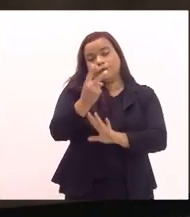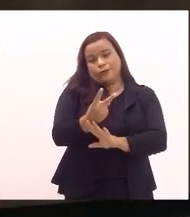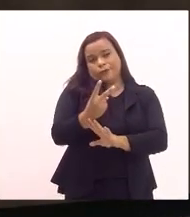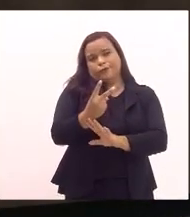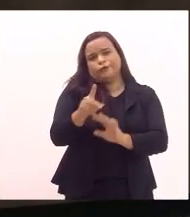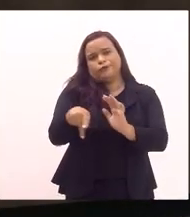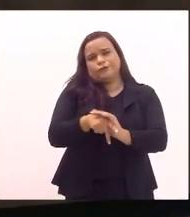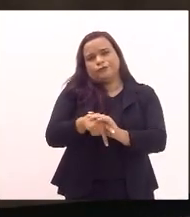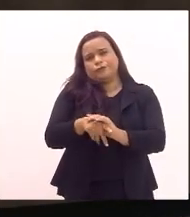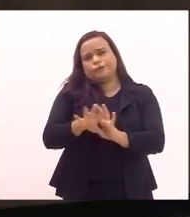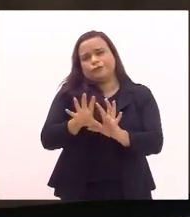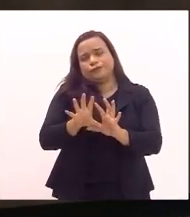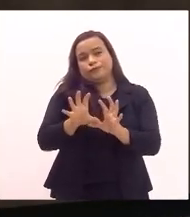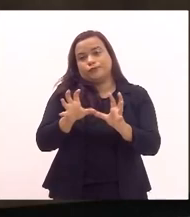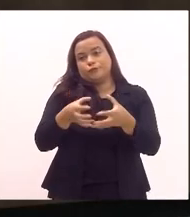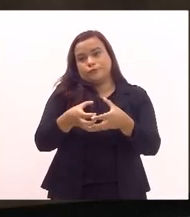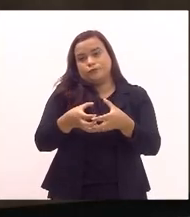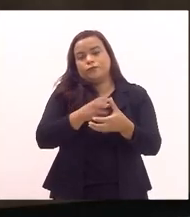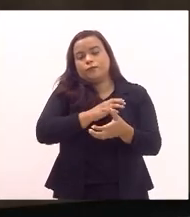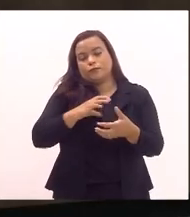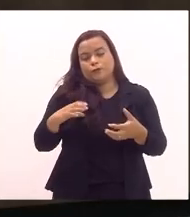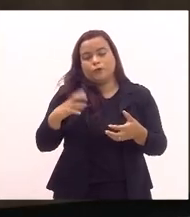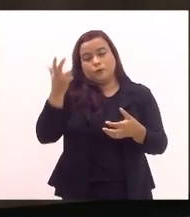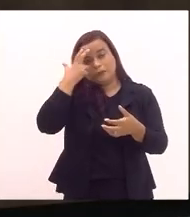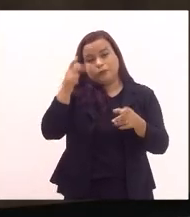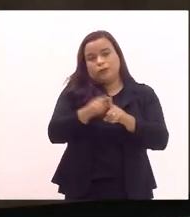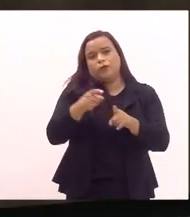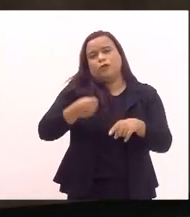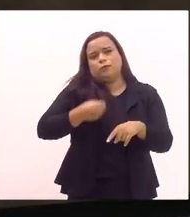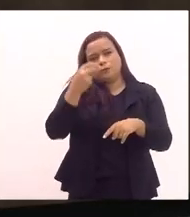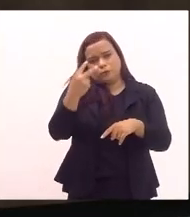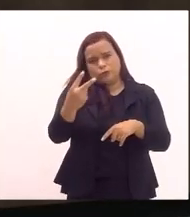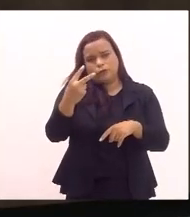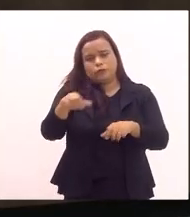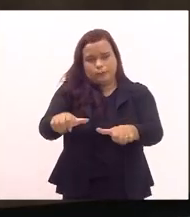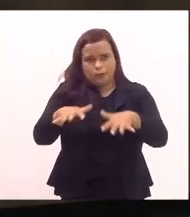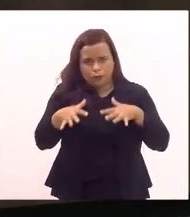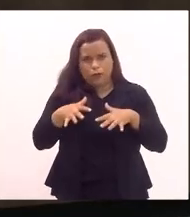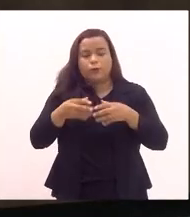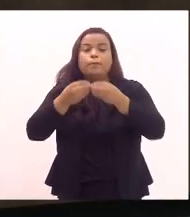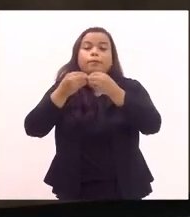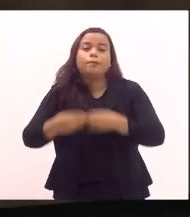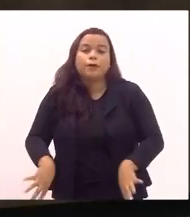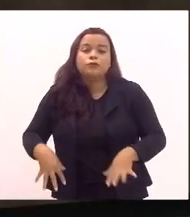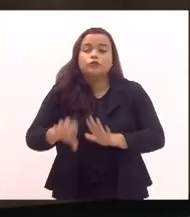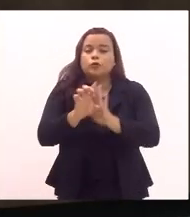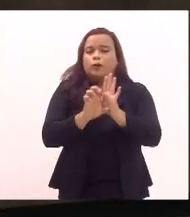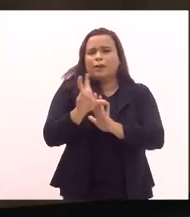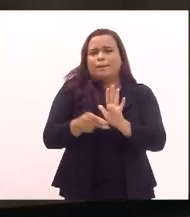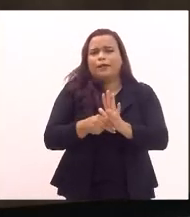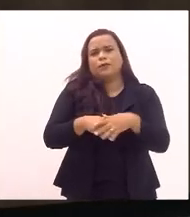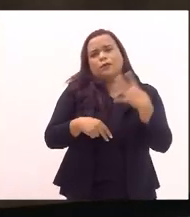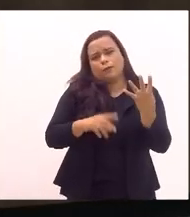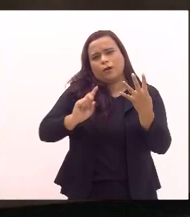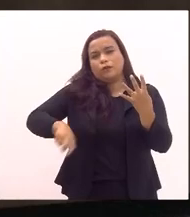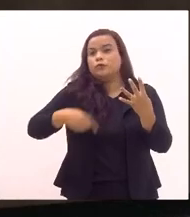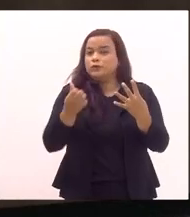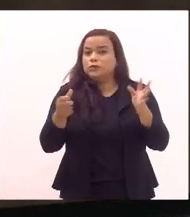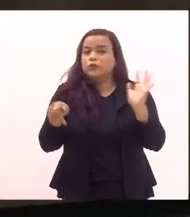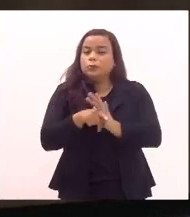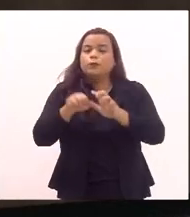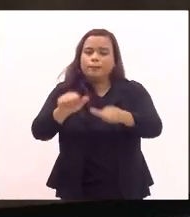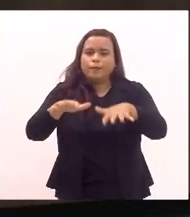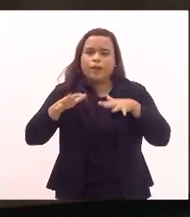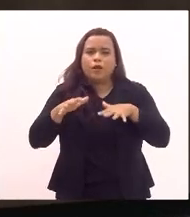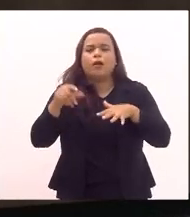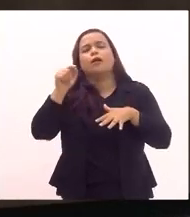e número dois de plenário prejudicadas emenda as quatro e seis de plenário